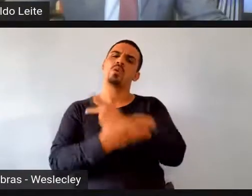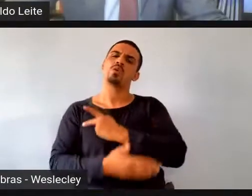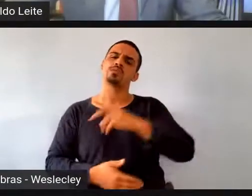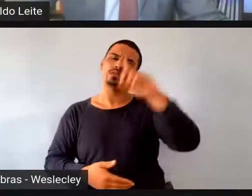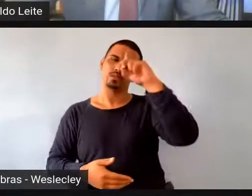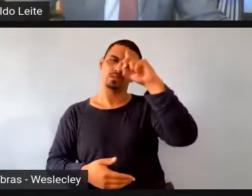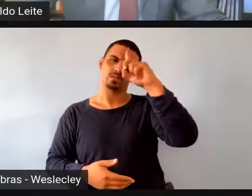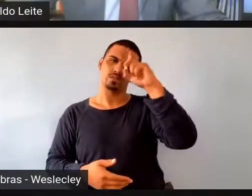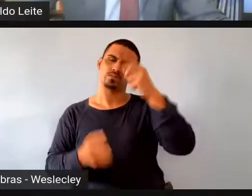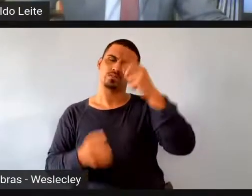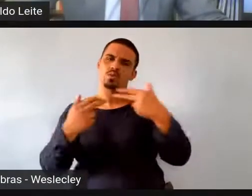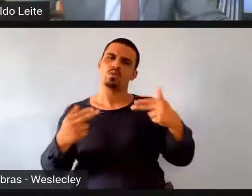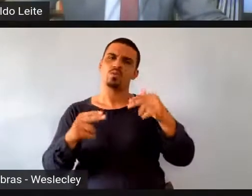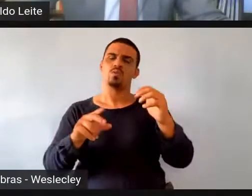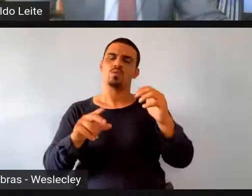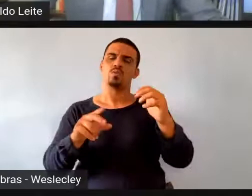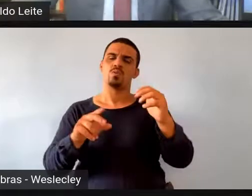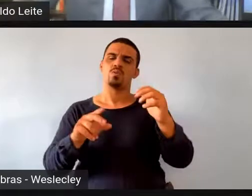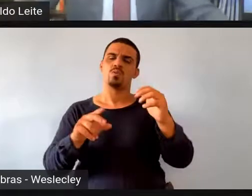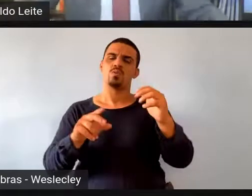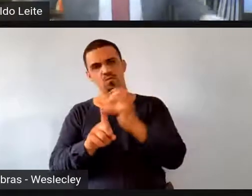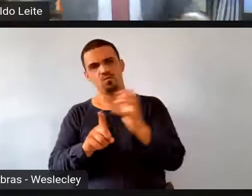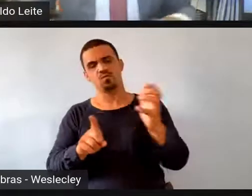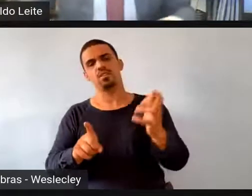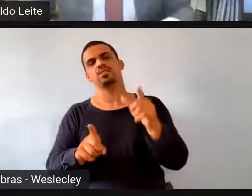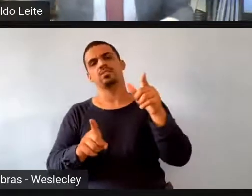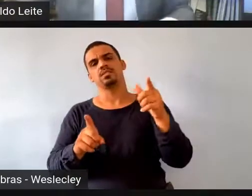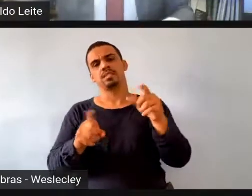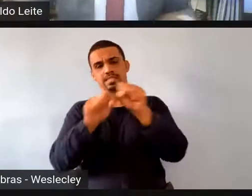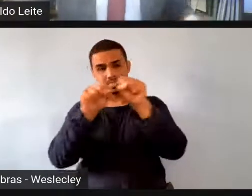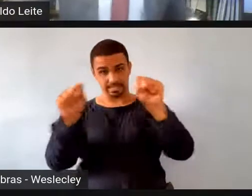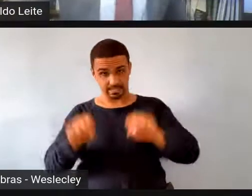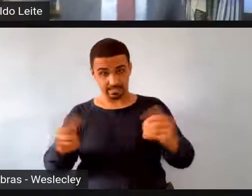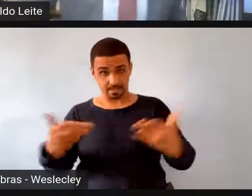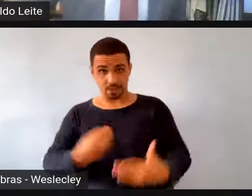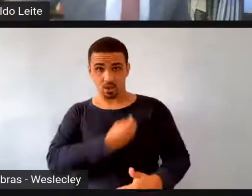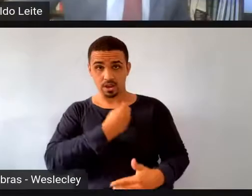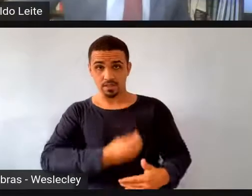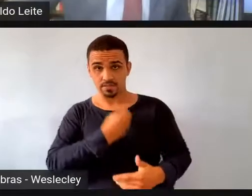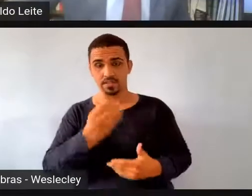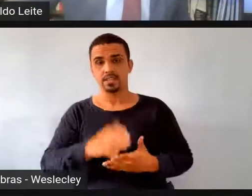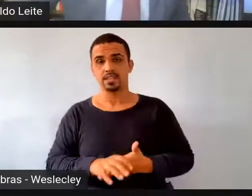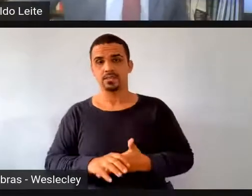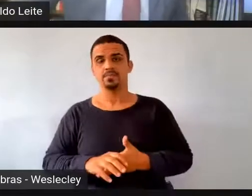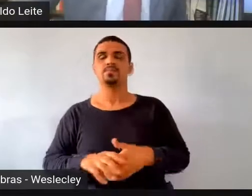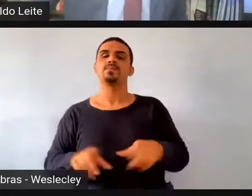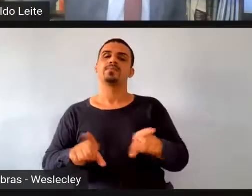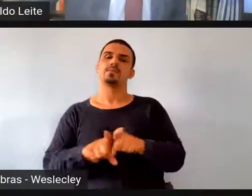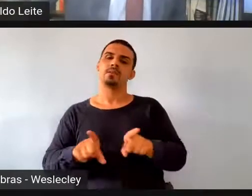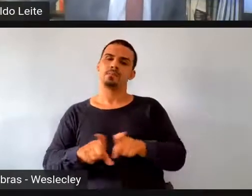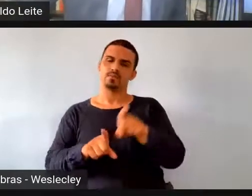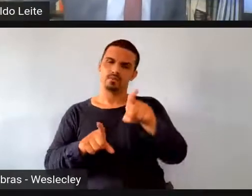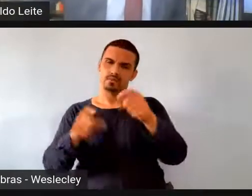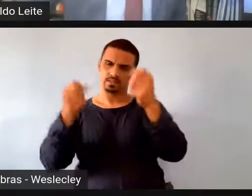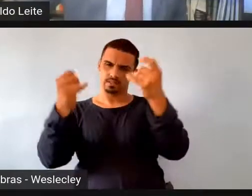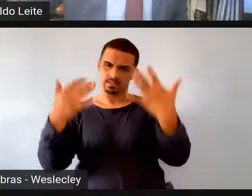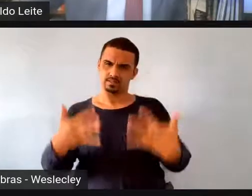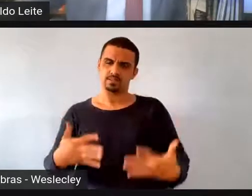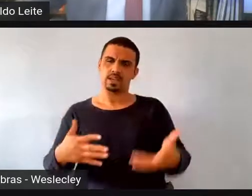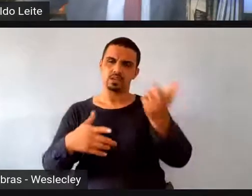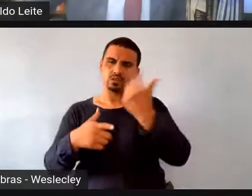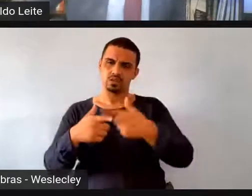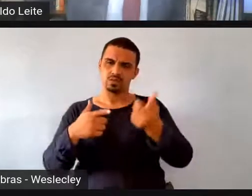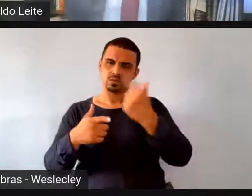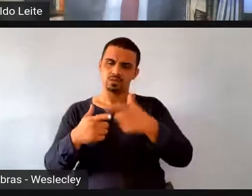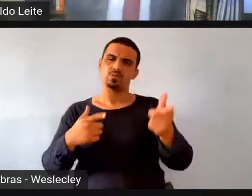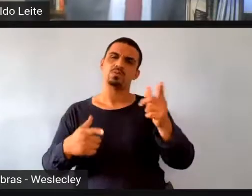efeitos colaterais desse nosso sistema atual. E que vocês também aí abordassem sobre esse problema, né? Sobre o abuso